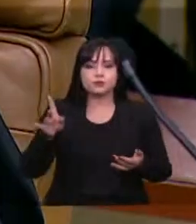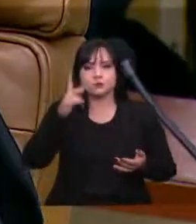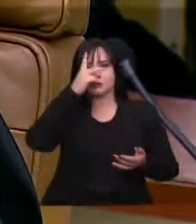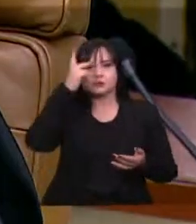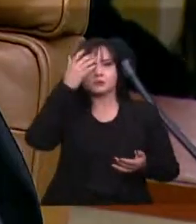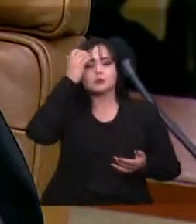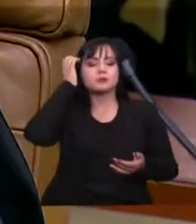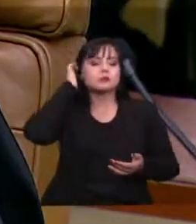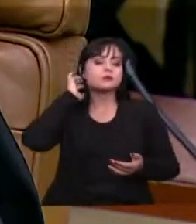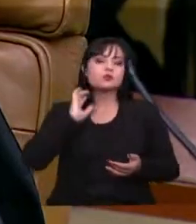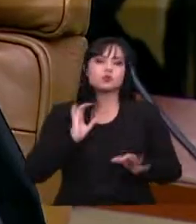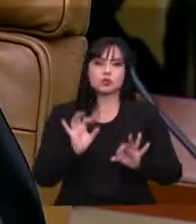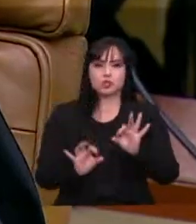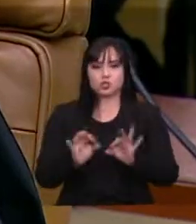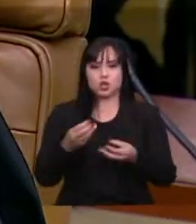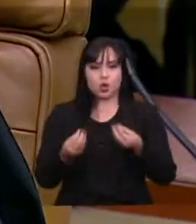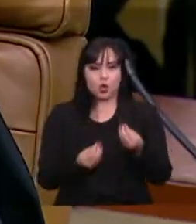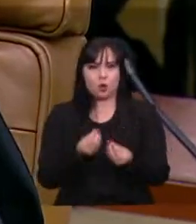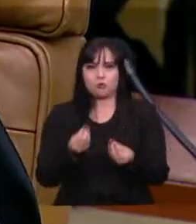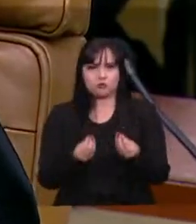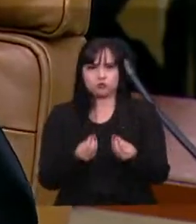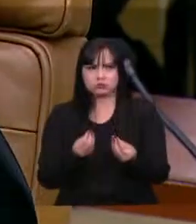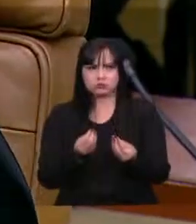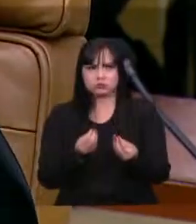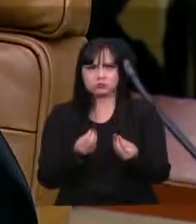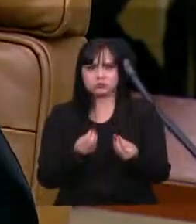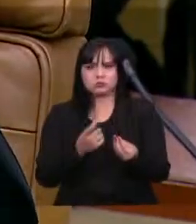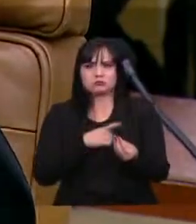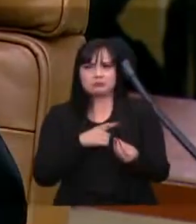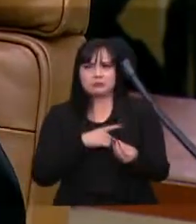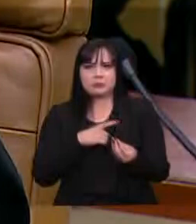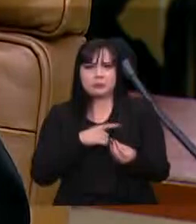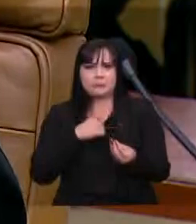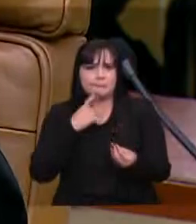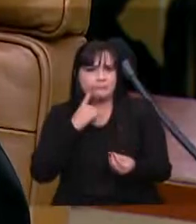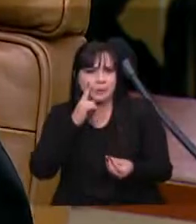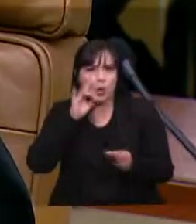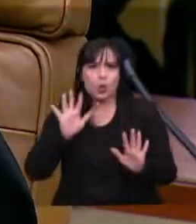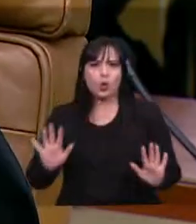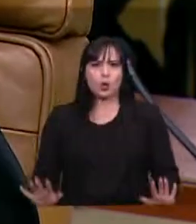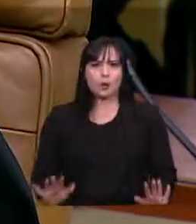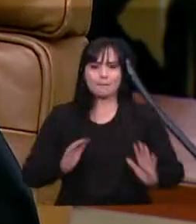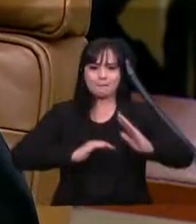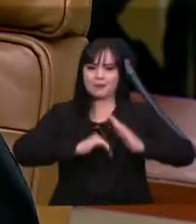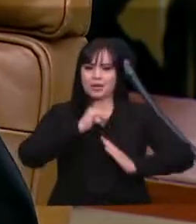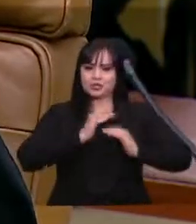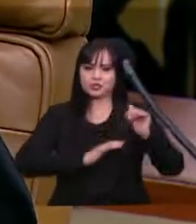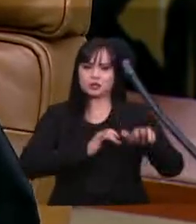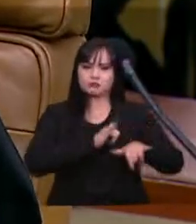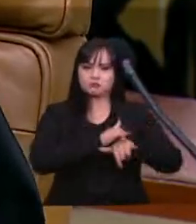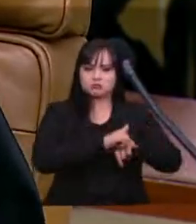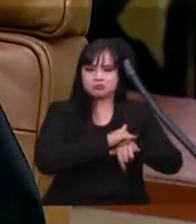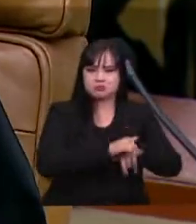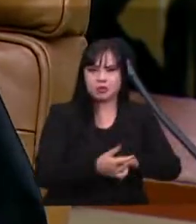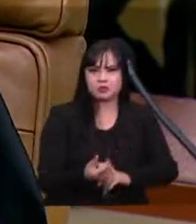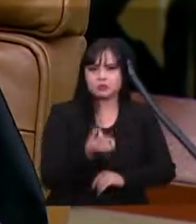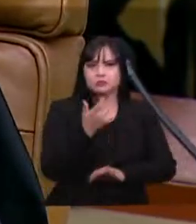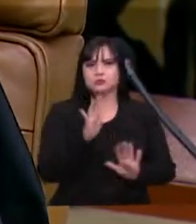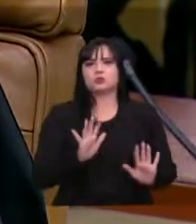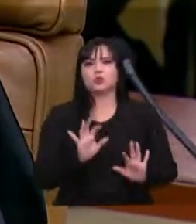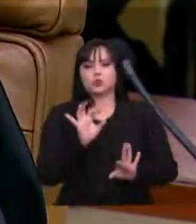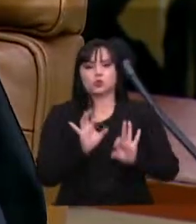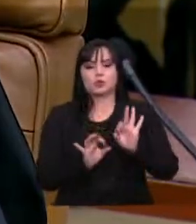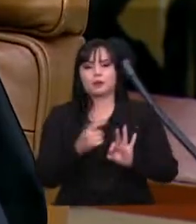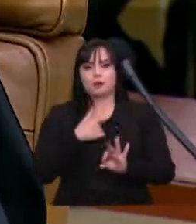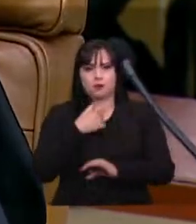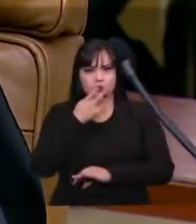jurídica como meio idôneo ou seja apto a prática do delito de lavagem capitais a julgamento